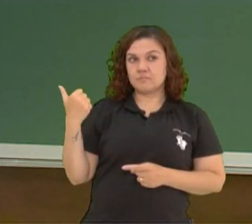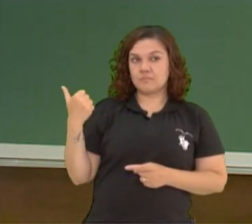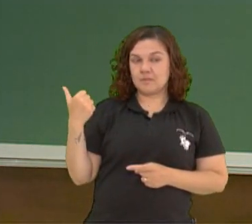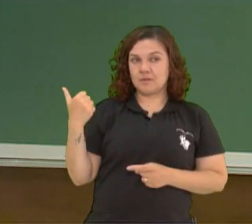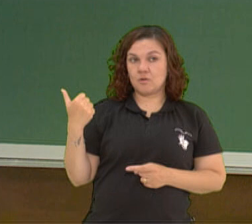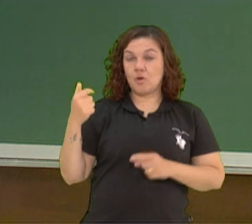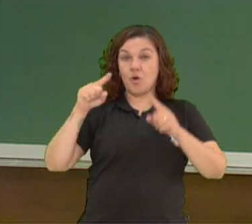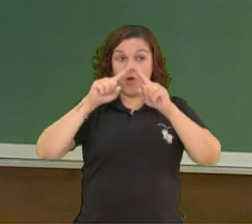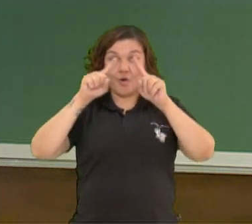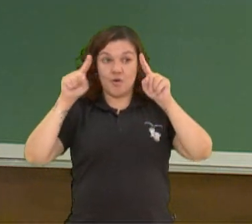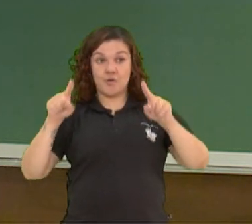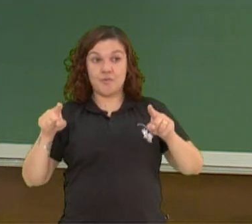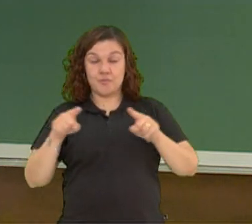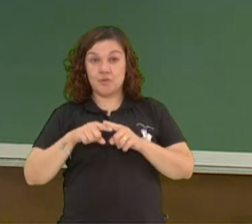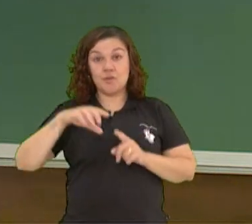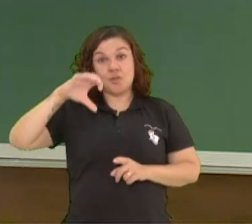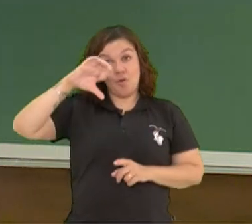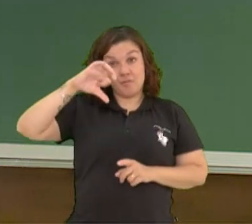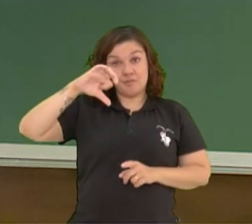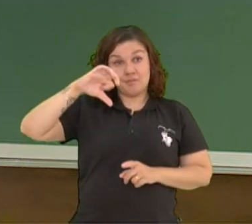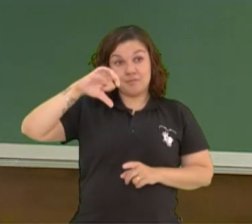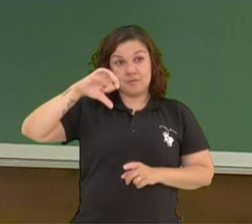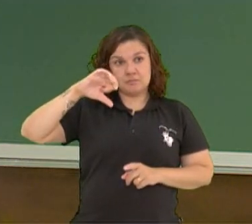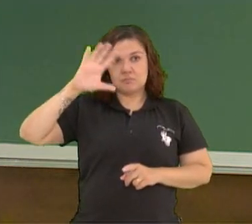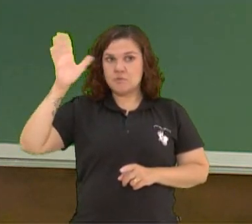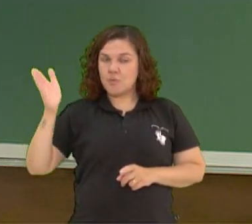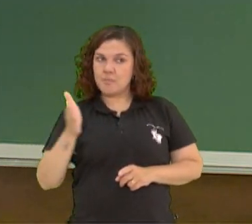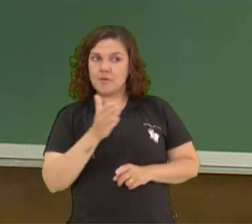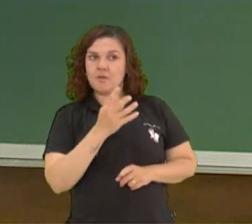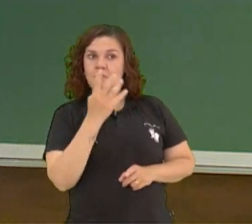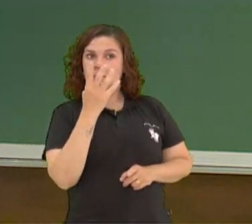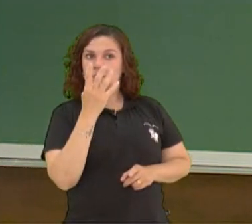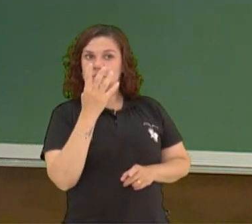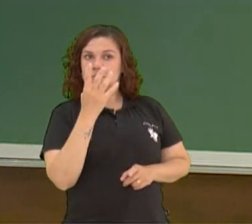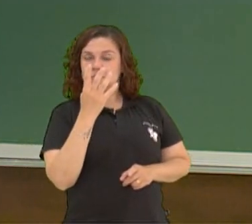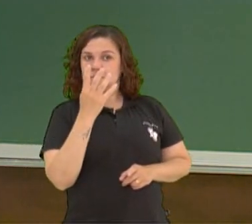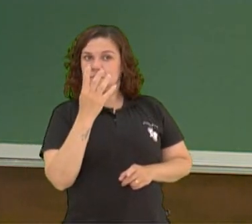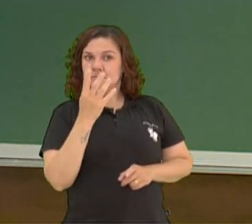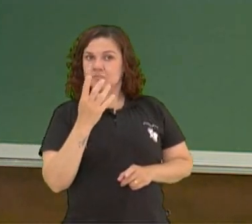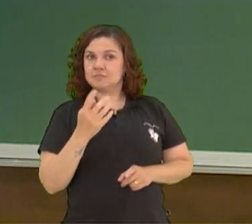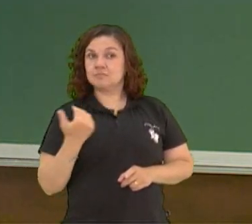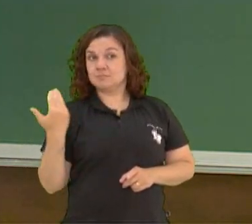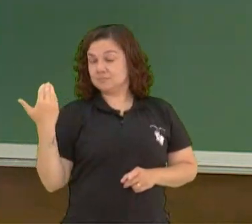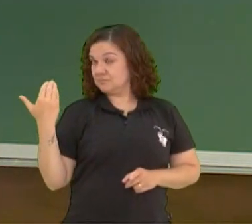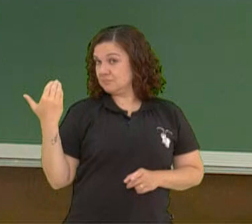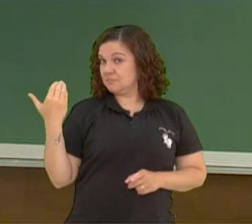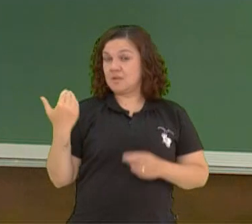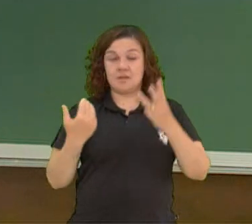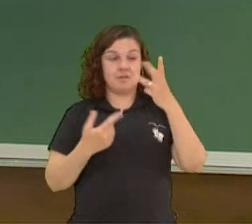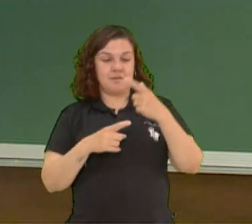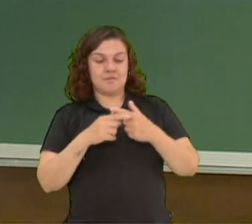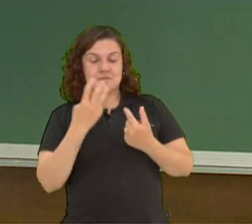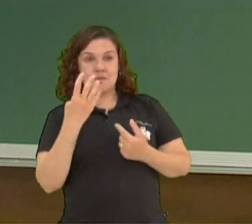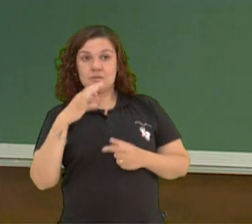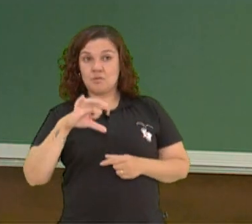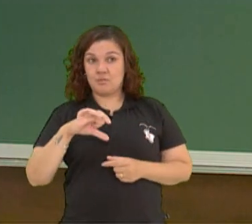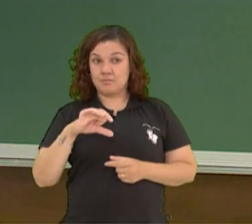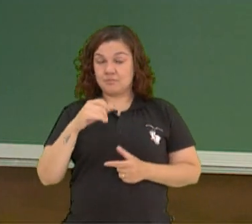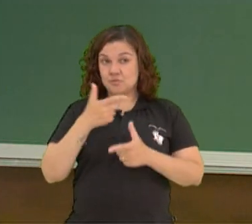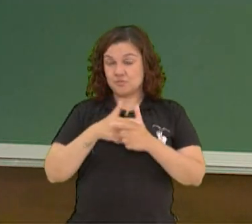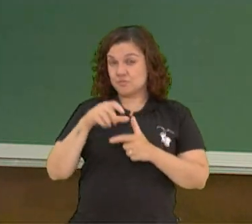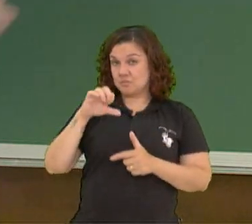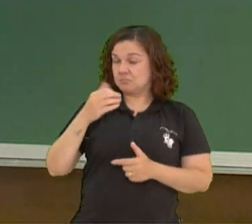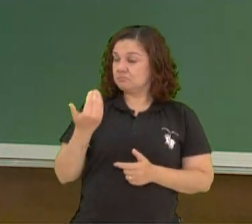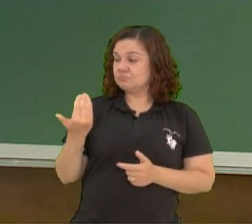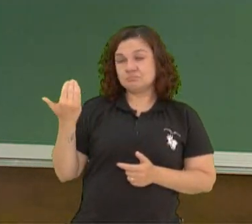em 9 partes. Dessas 9 partes, eu peguei 4. Então, ó, 3 vezes 3, 9. Dividi em 9. Peguei 2.